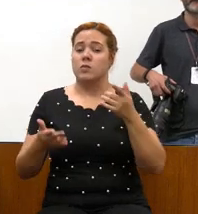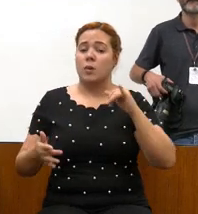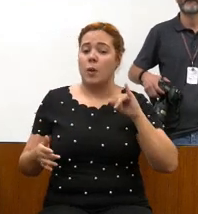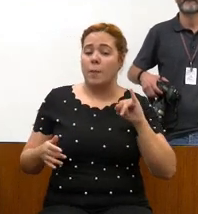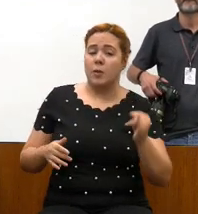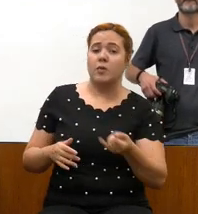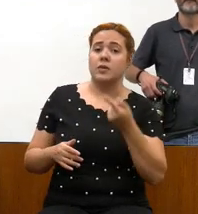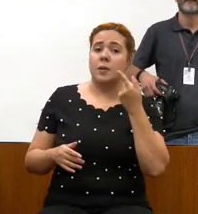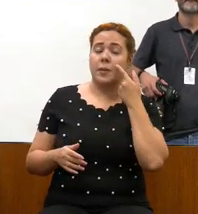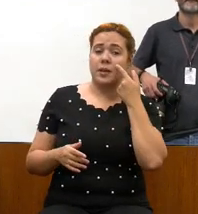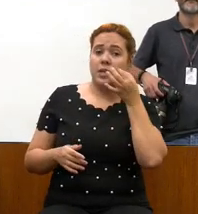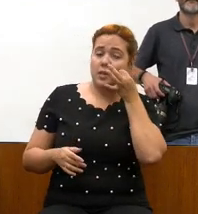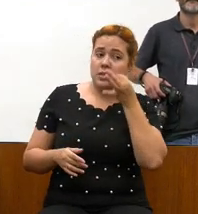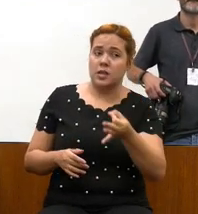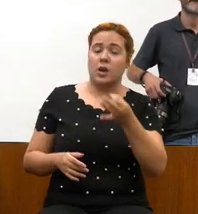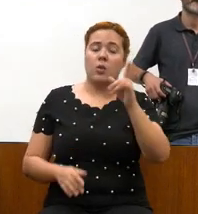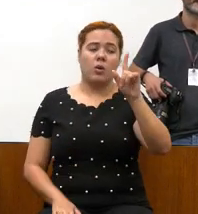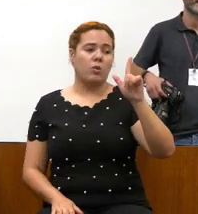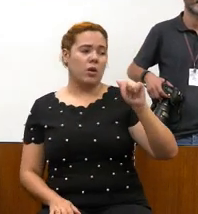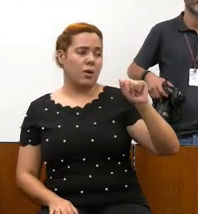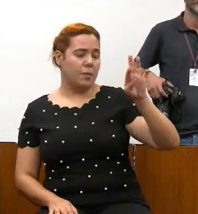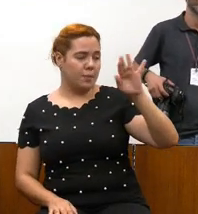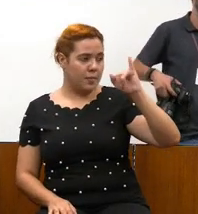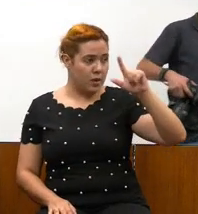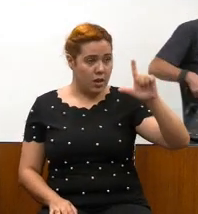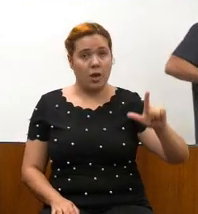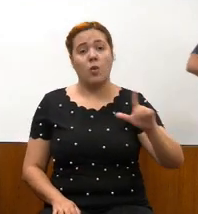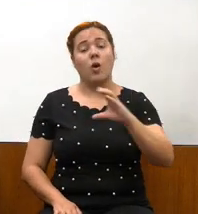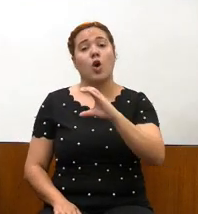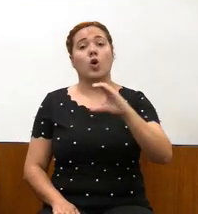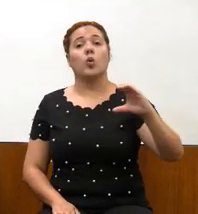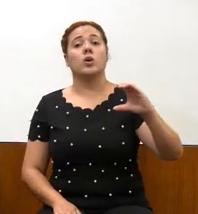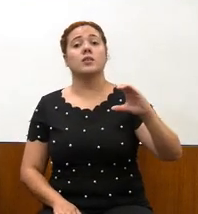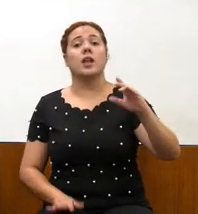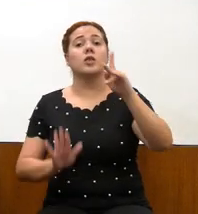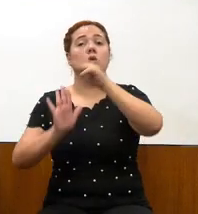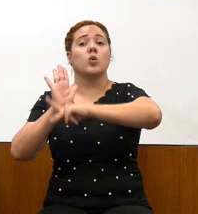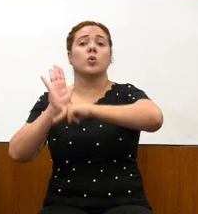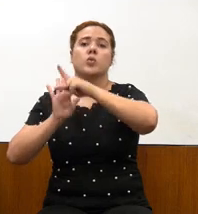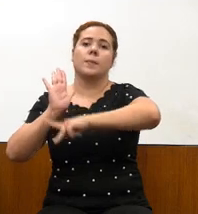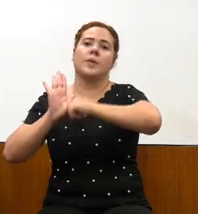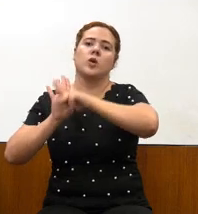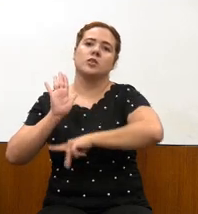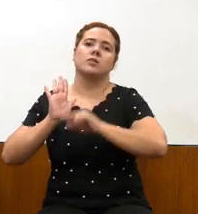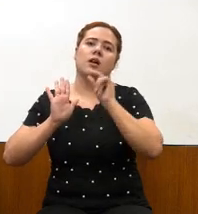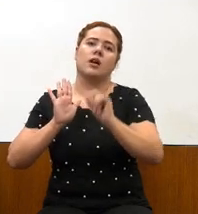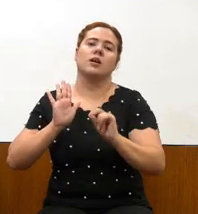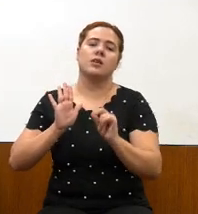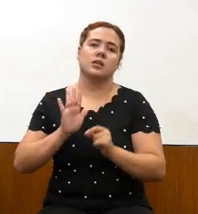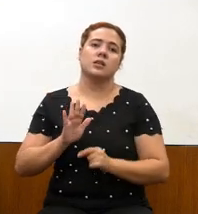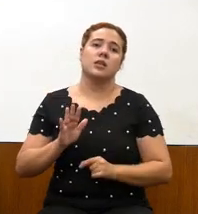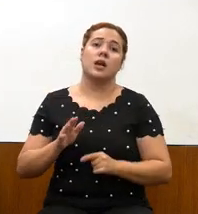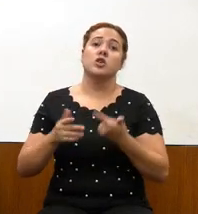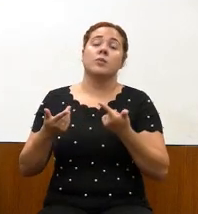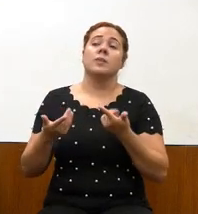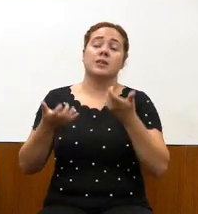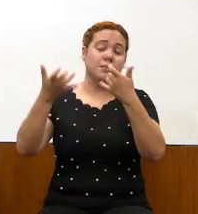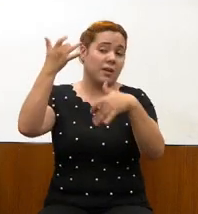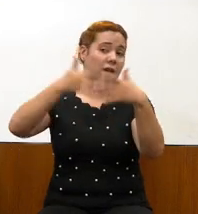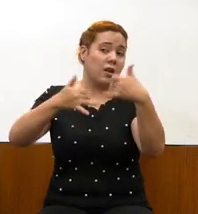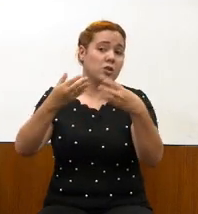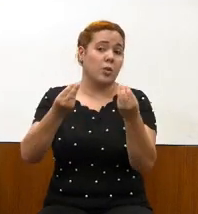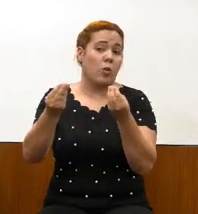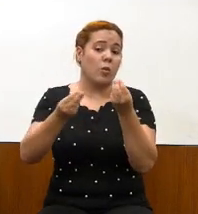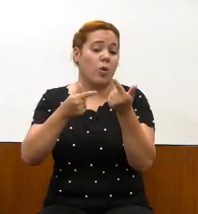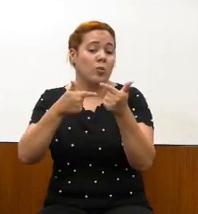aqui ao nosso lado, coordenador do projeto Incluo, do Instituto, para falar sobre a empregabilidade